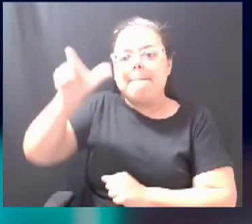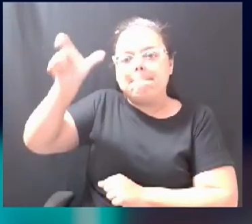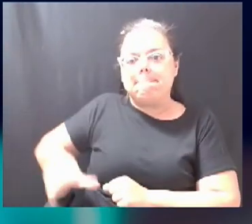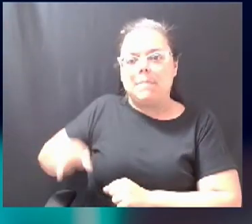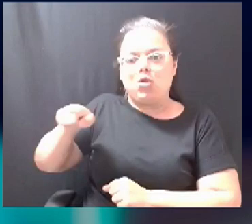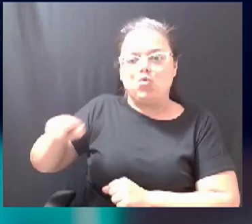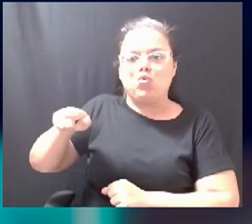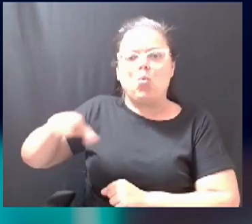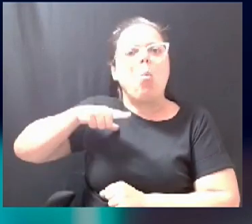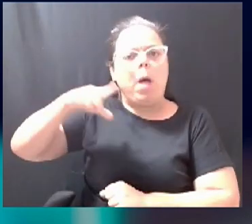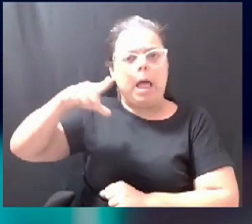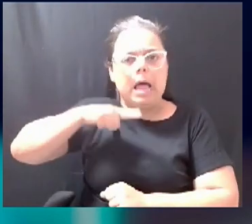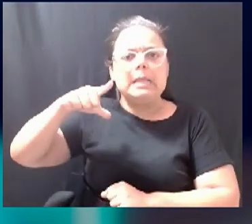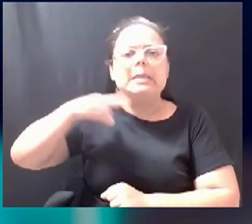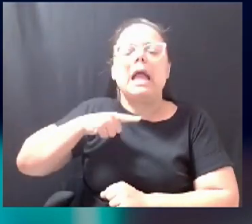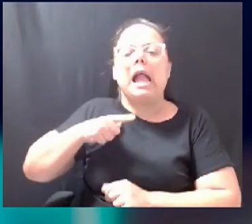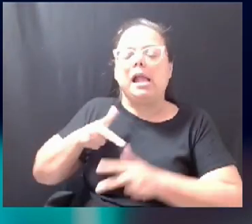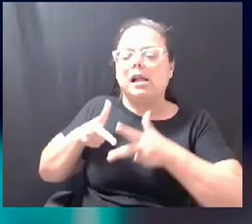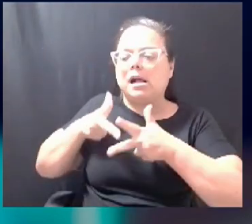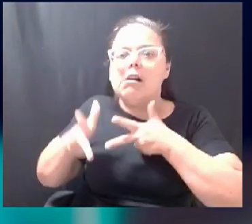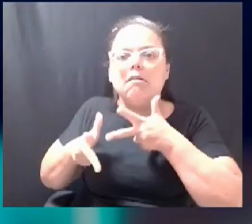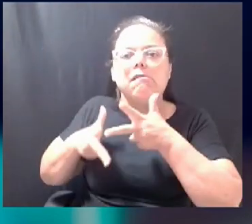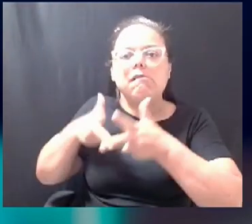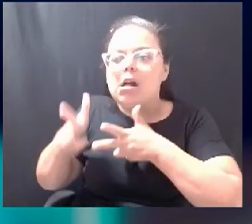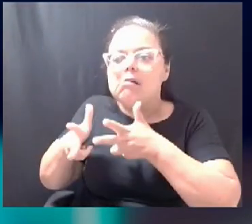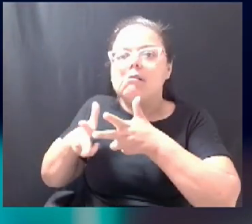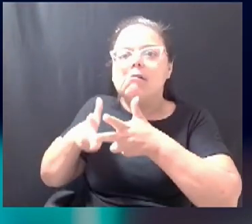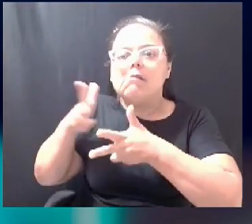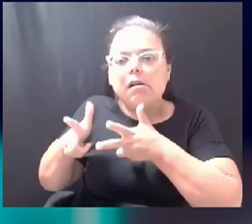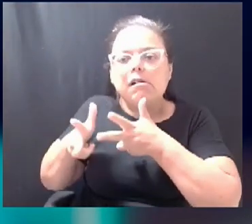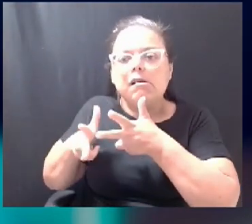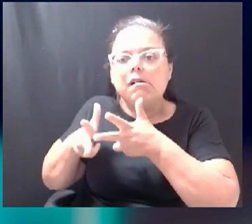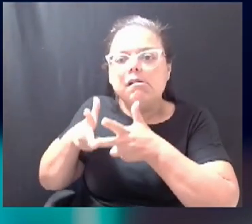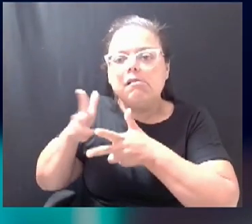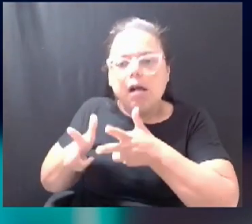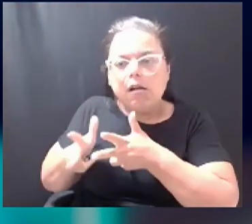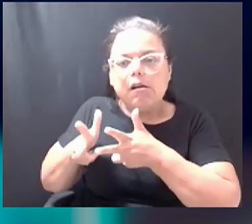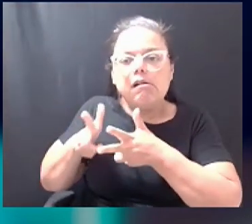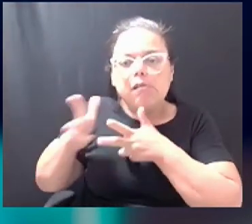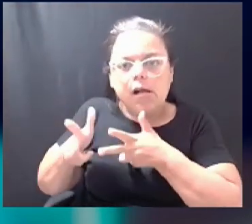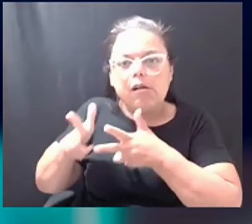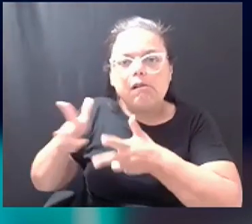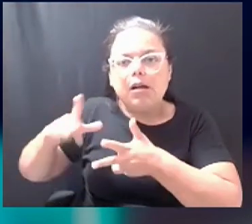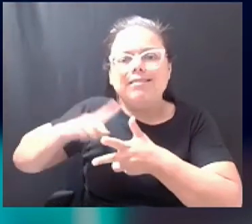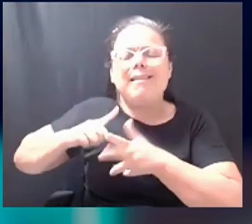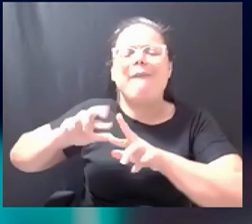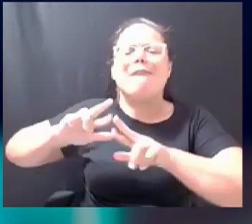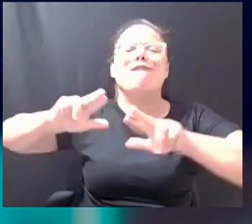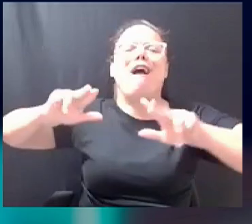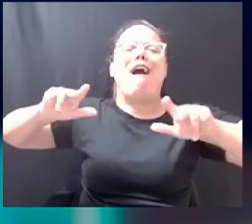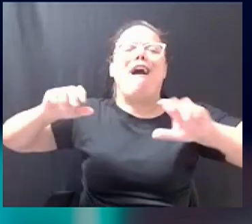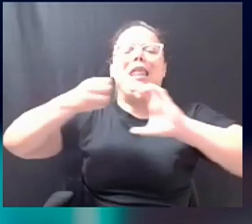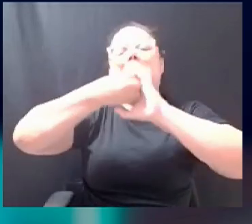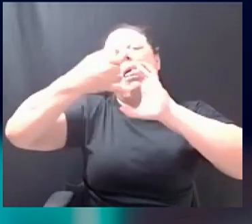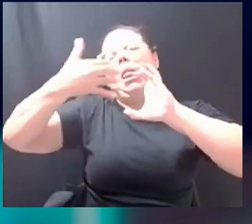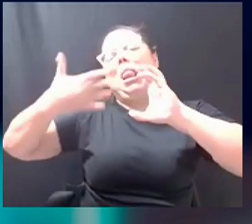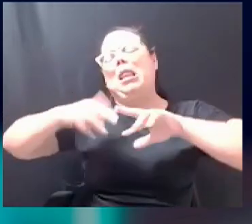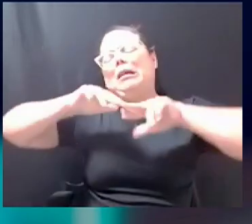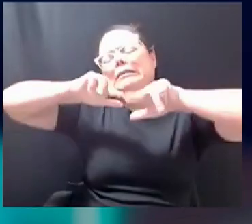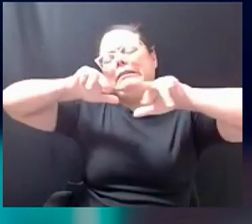que gagueja, mas junto com a gagueira, ela pode ter tantas características especiais, ser um excelente